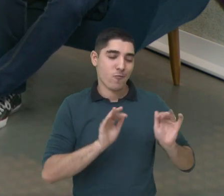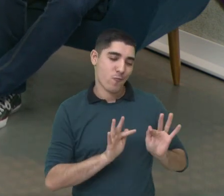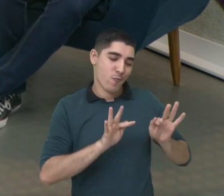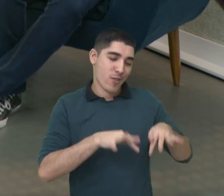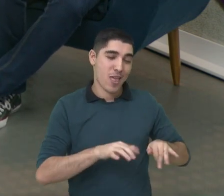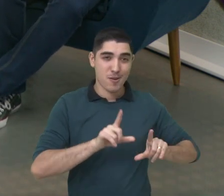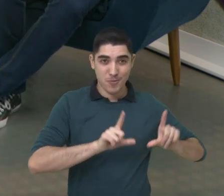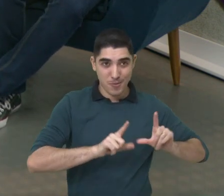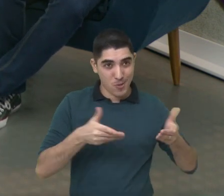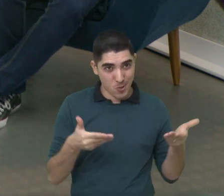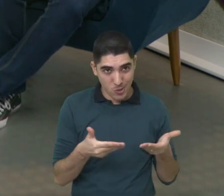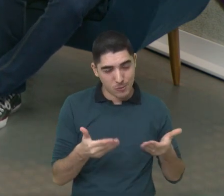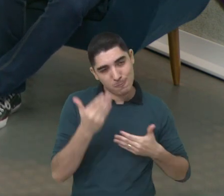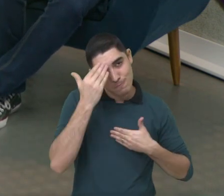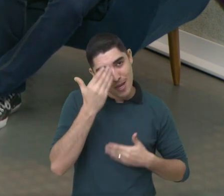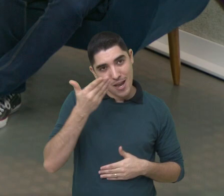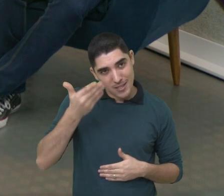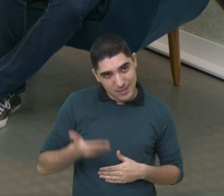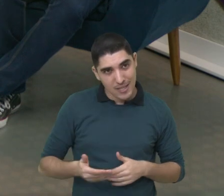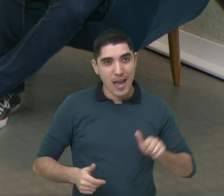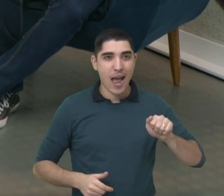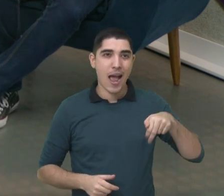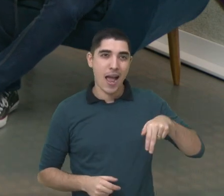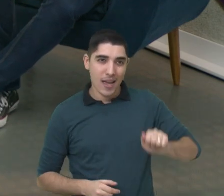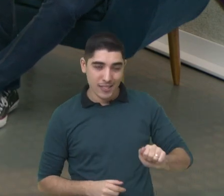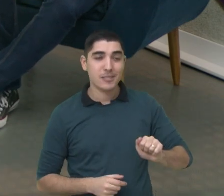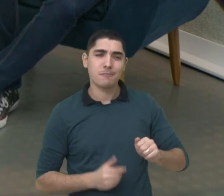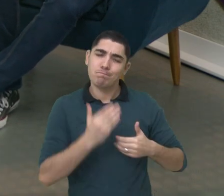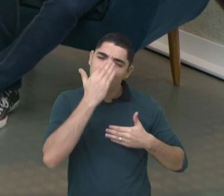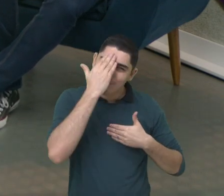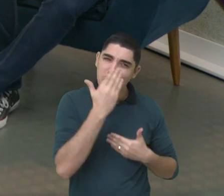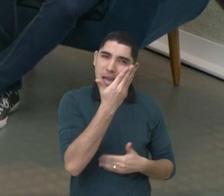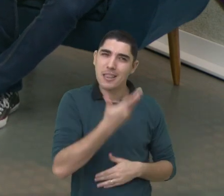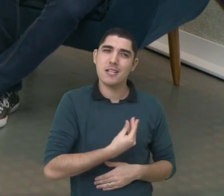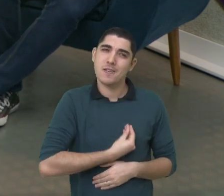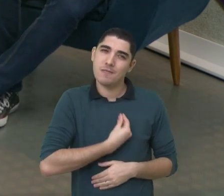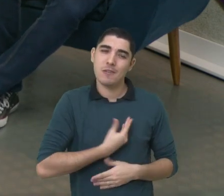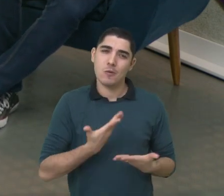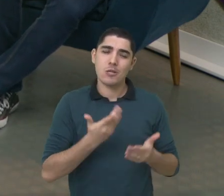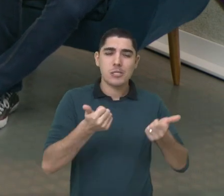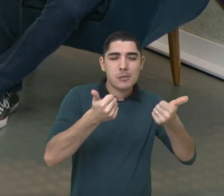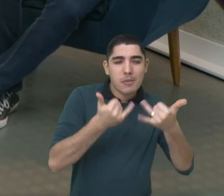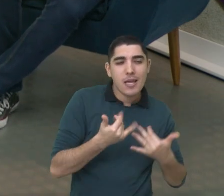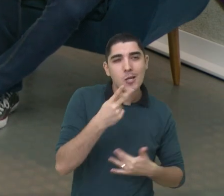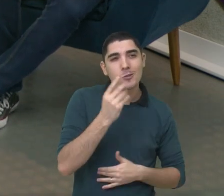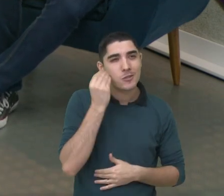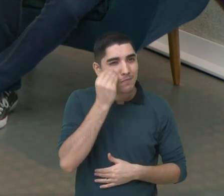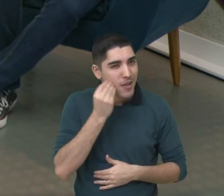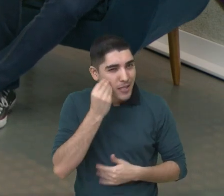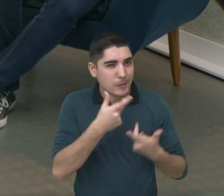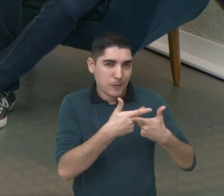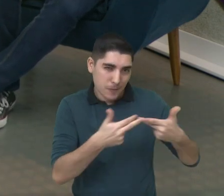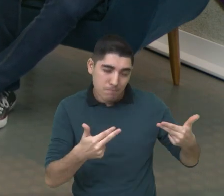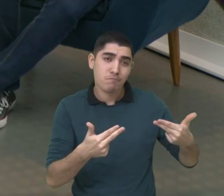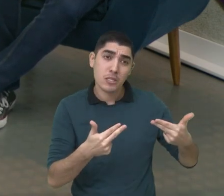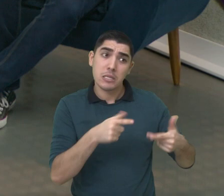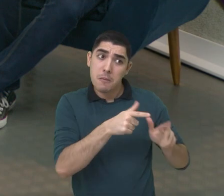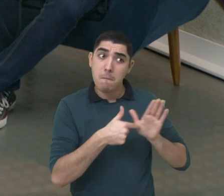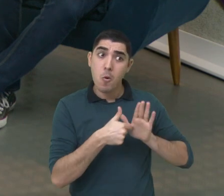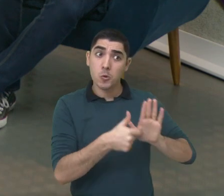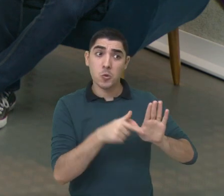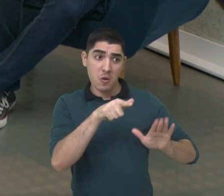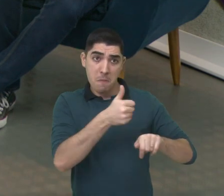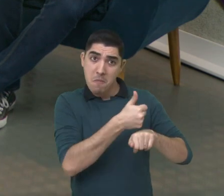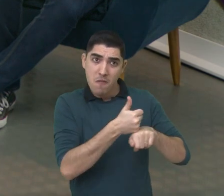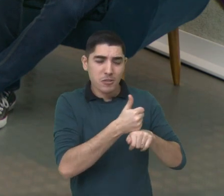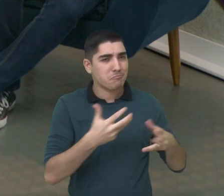estação final do nosso programa de hoje, agradecendo a presença da Ana. Ana, muito obrigado por estar aqui, por compartilhar um pouco da sua experiência e mostrar como que